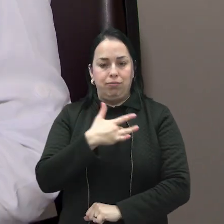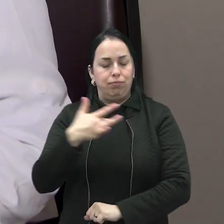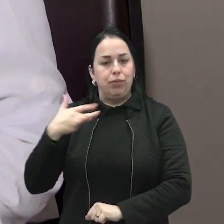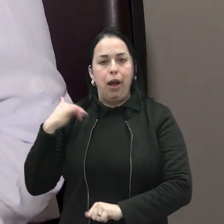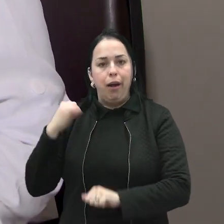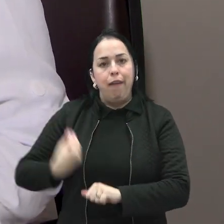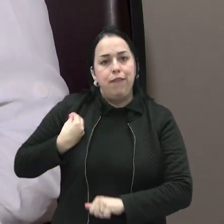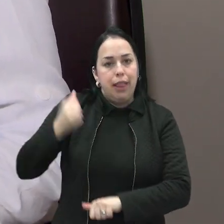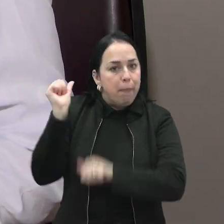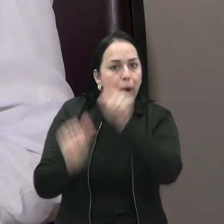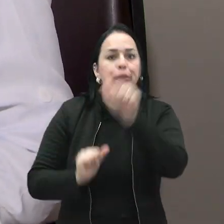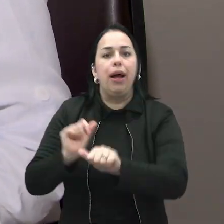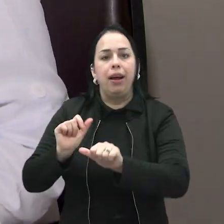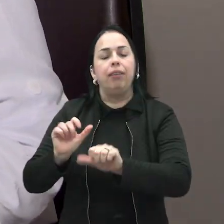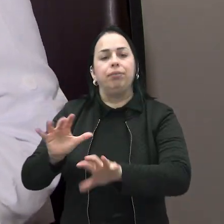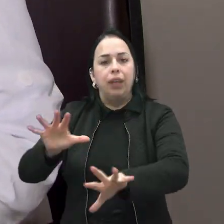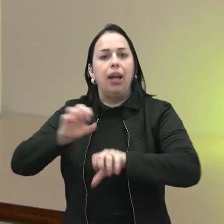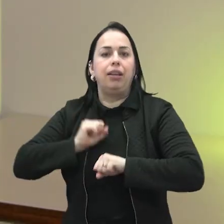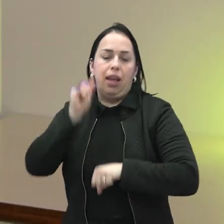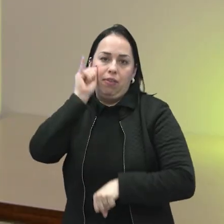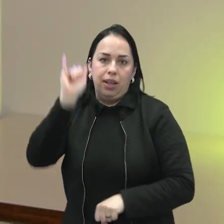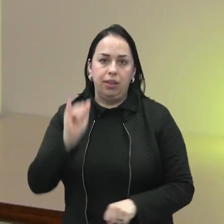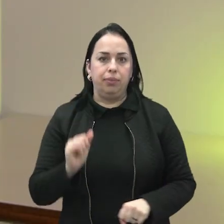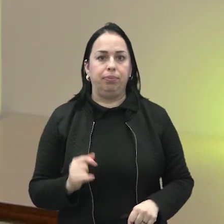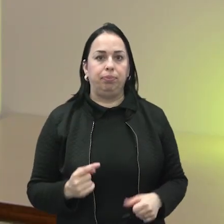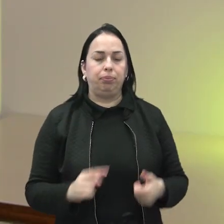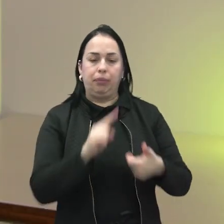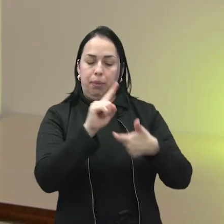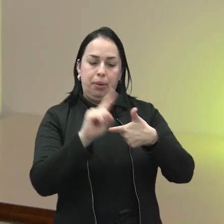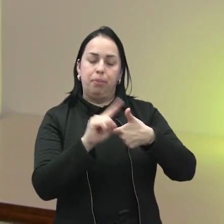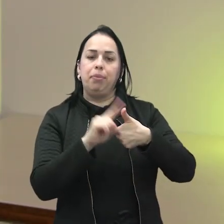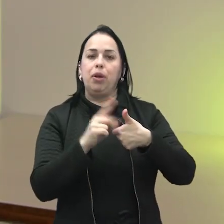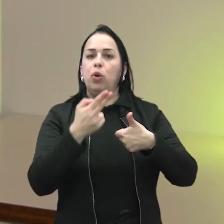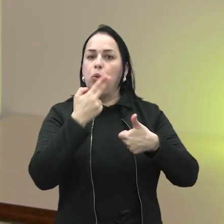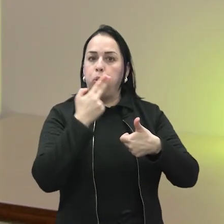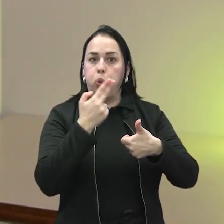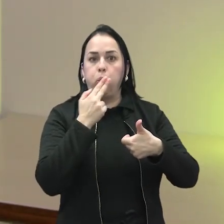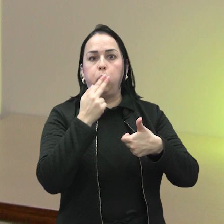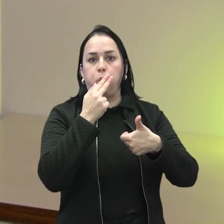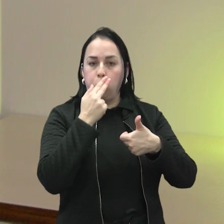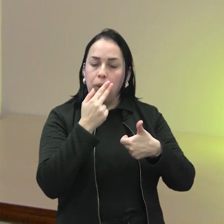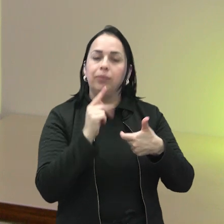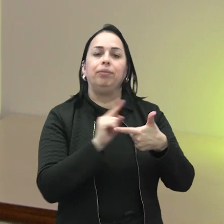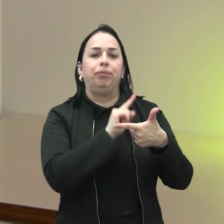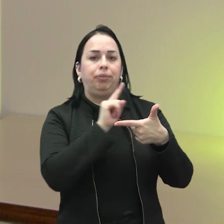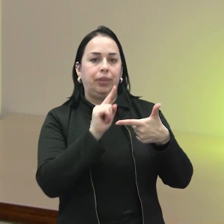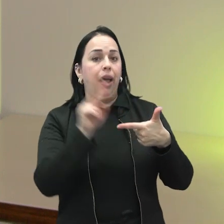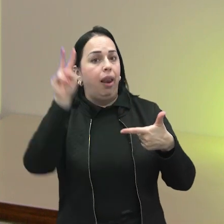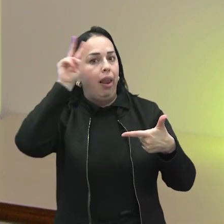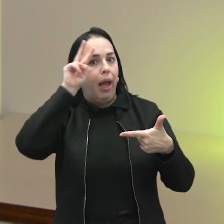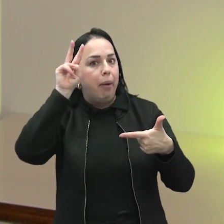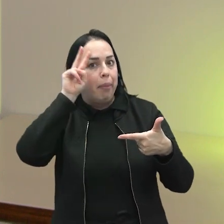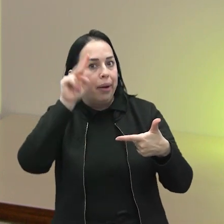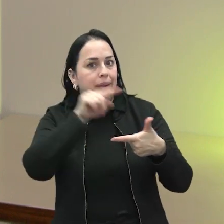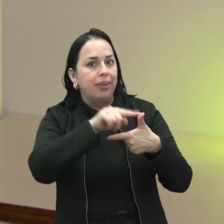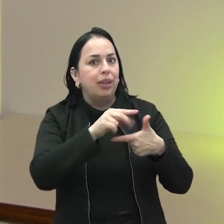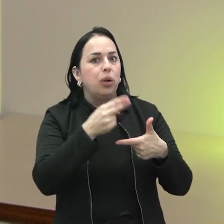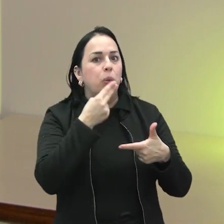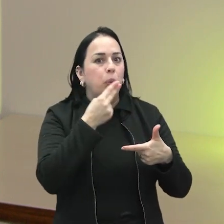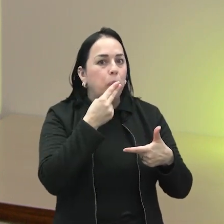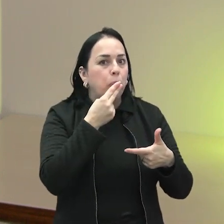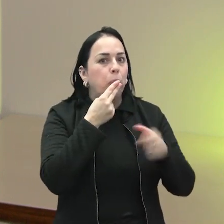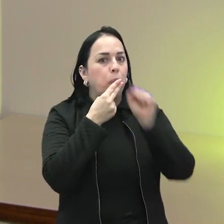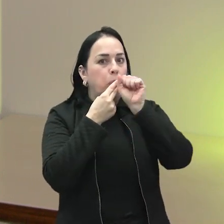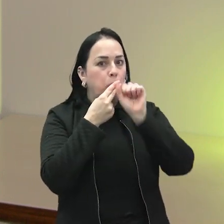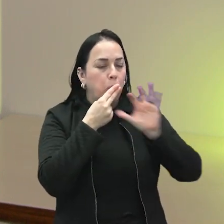vida e por meio da vacinação. O número 1 é o tabaco, né? Fumo, e lembrando que não só cigarro